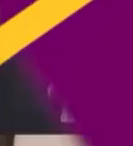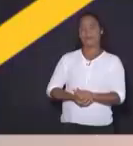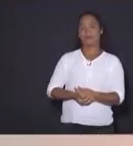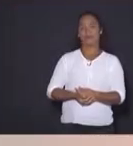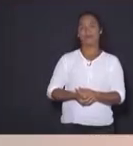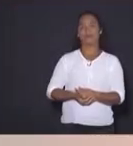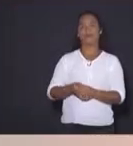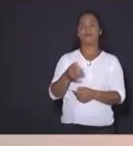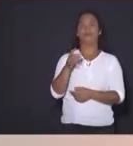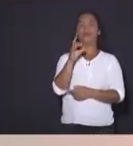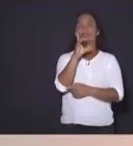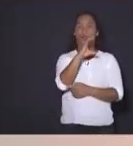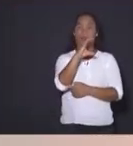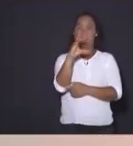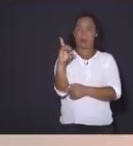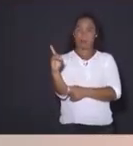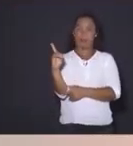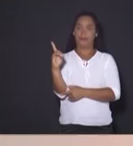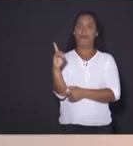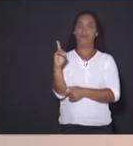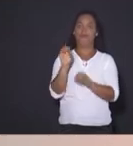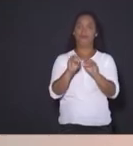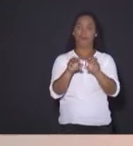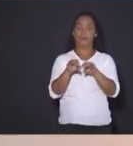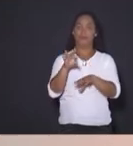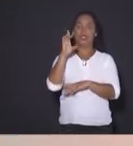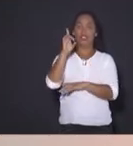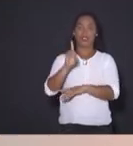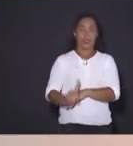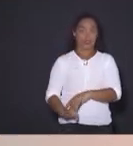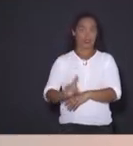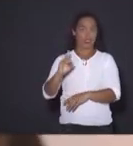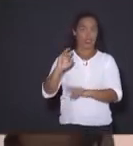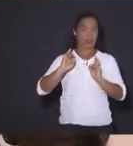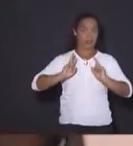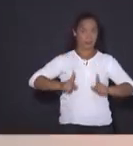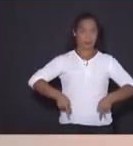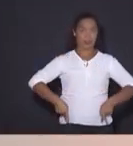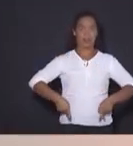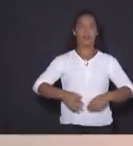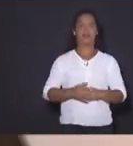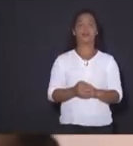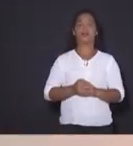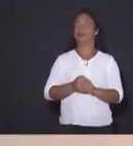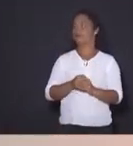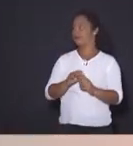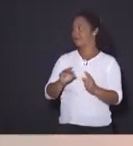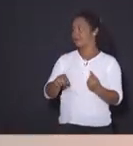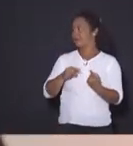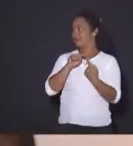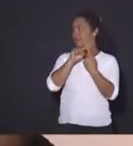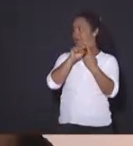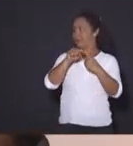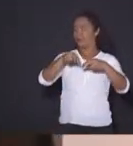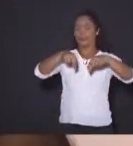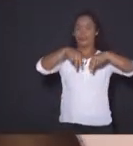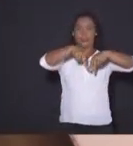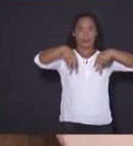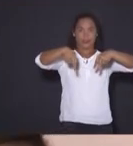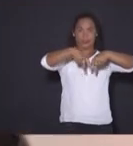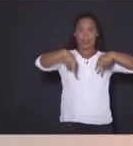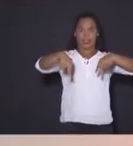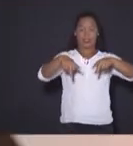a gestora educacional na área de direitos humanos com ênfase em gênero diversidade população em